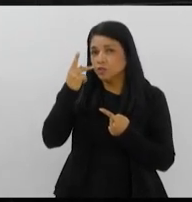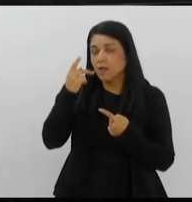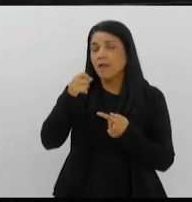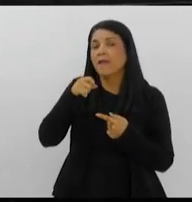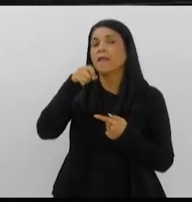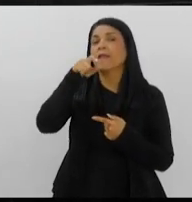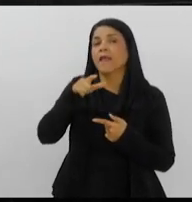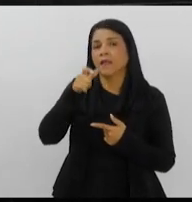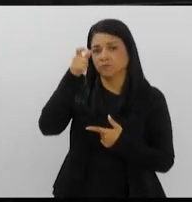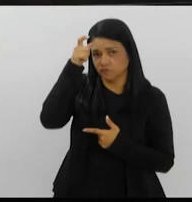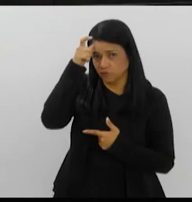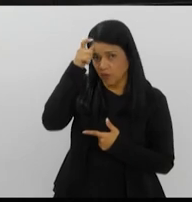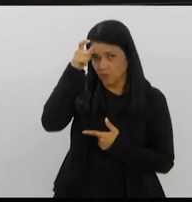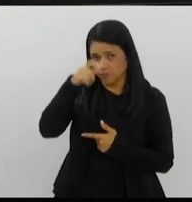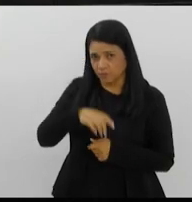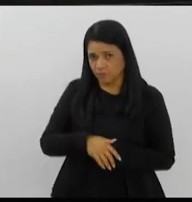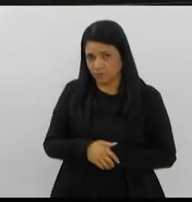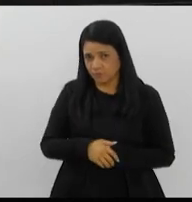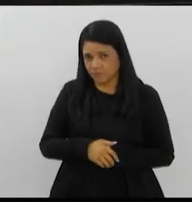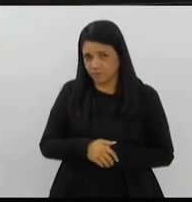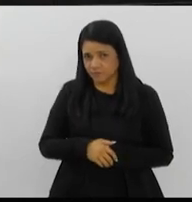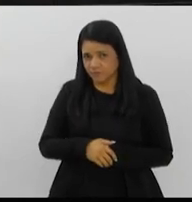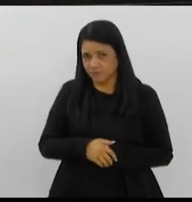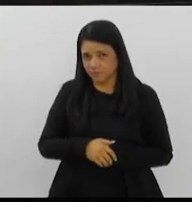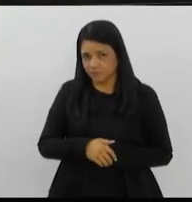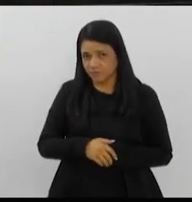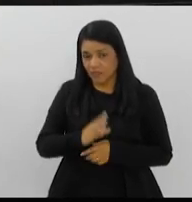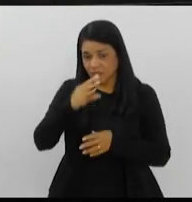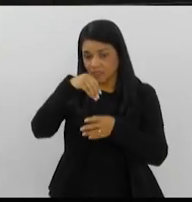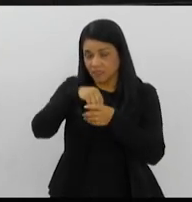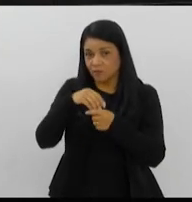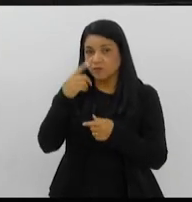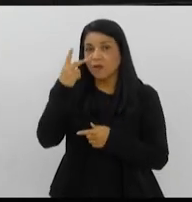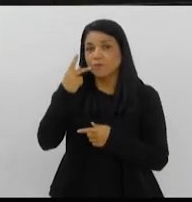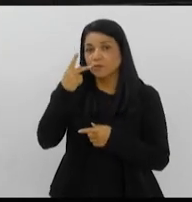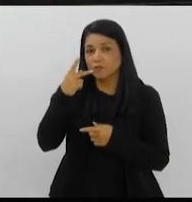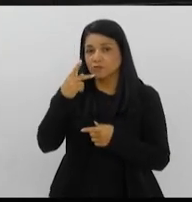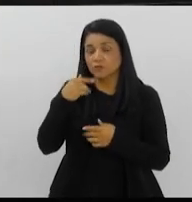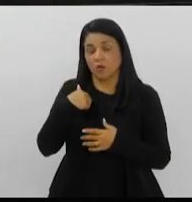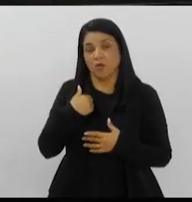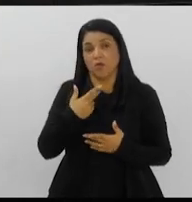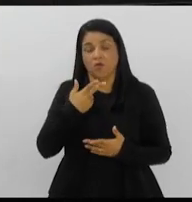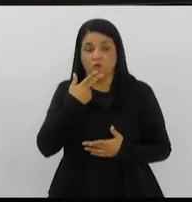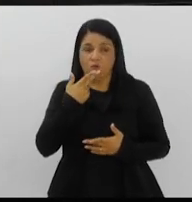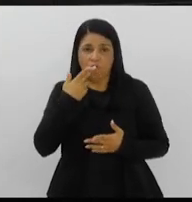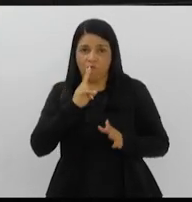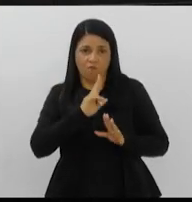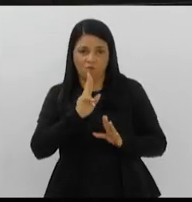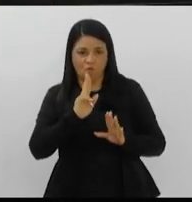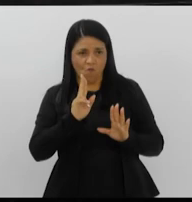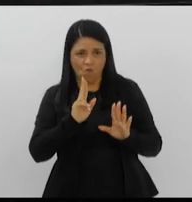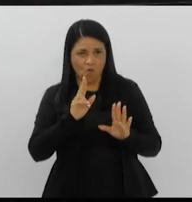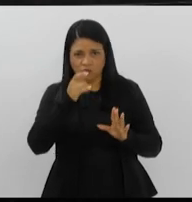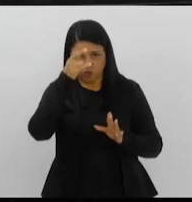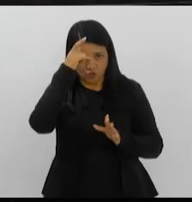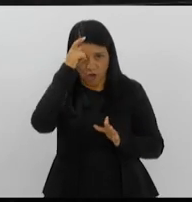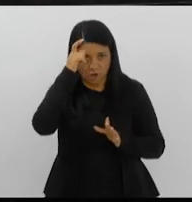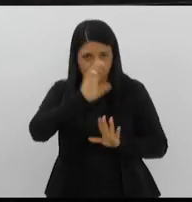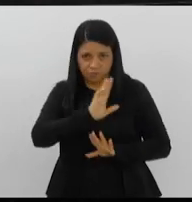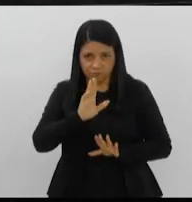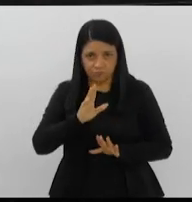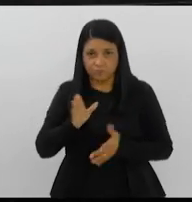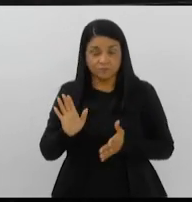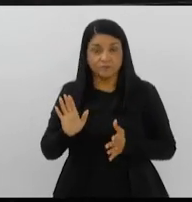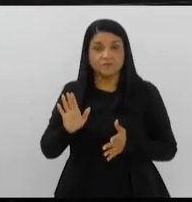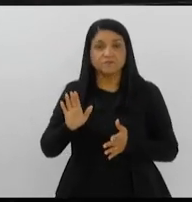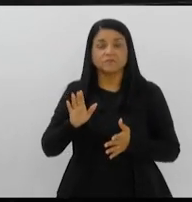diabo, né? Porque a gente chama de diabo, eu não chamo ninguém de diabo, né?